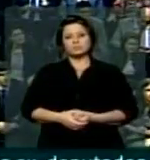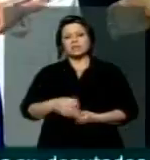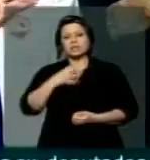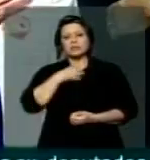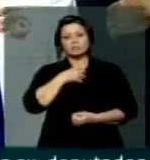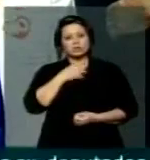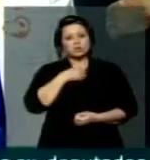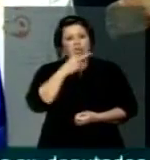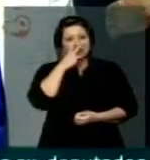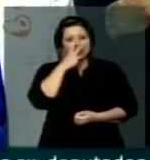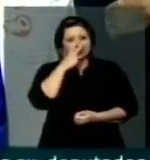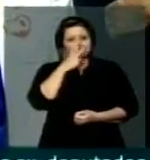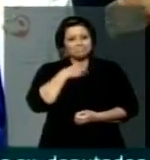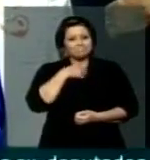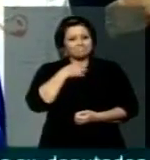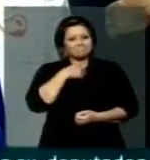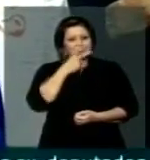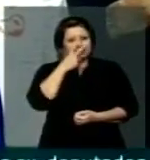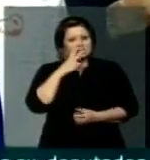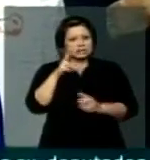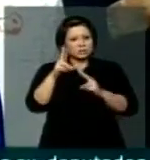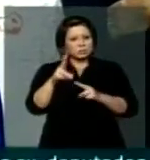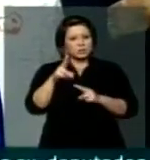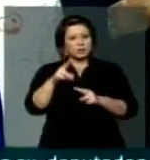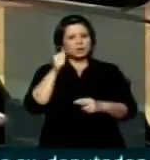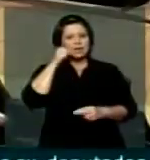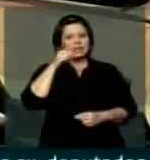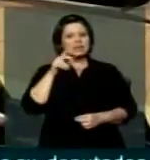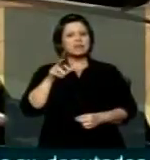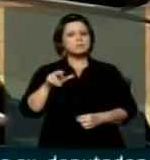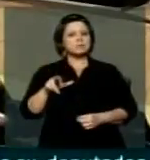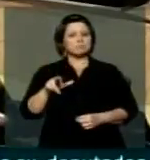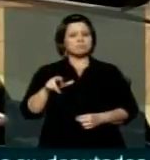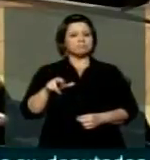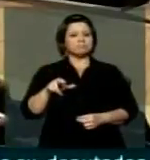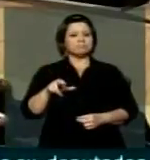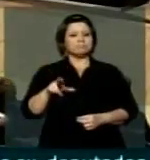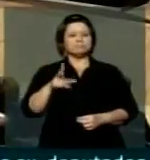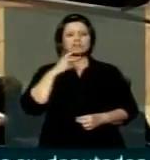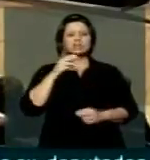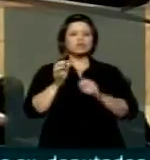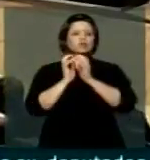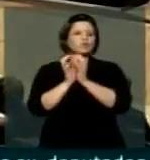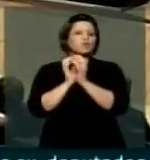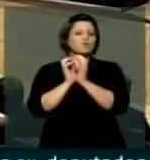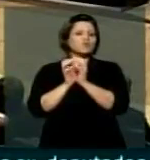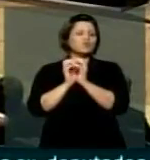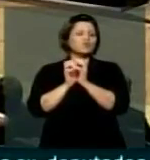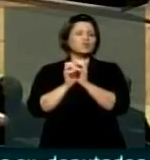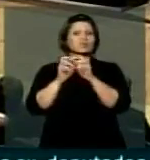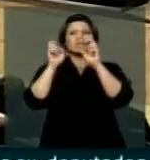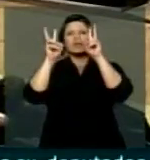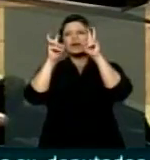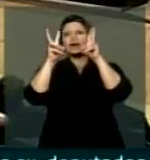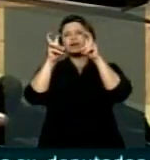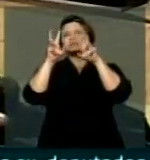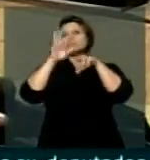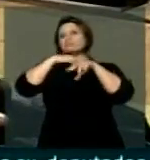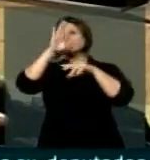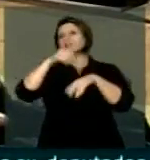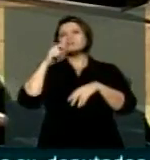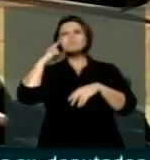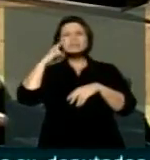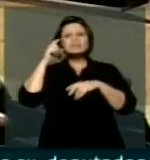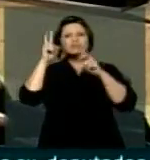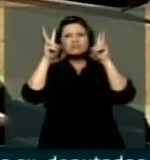um irmão, dona Ana, se me permite, porque convivíamos muito mais do que dos assuntos da política e do partido,